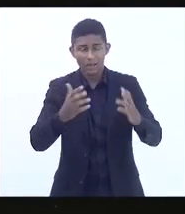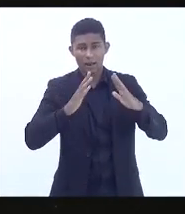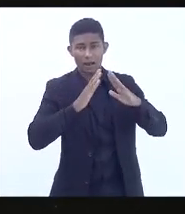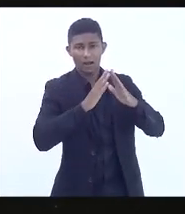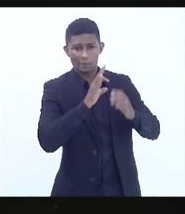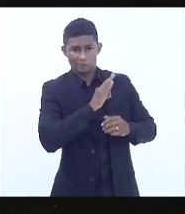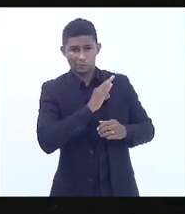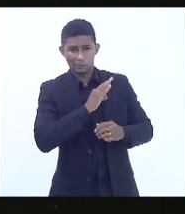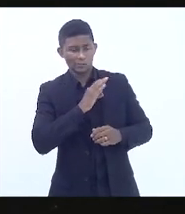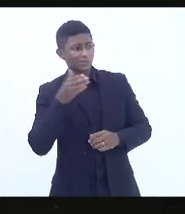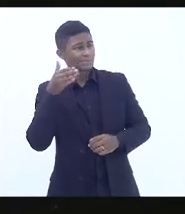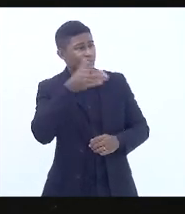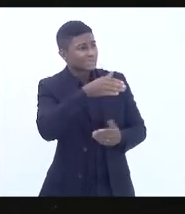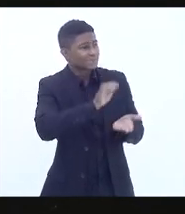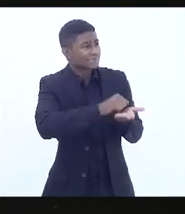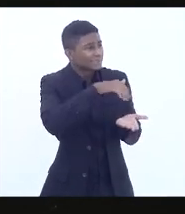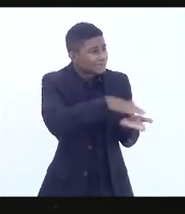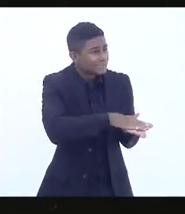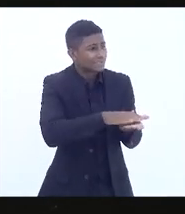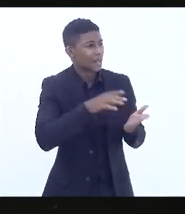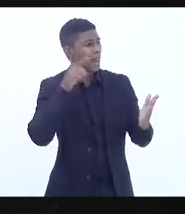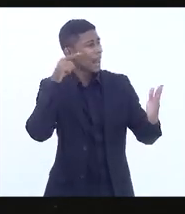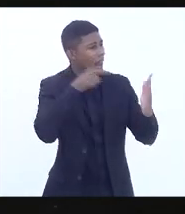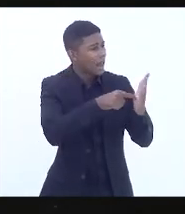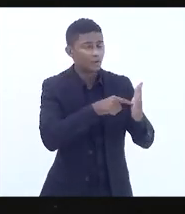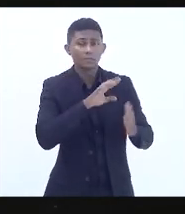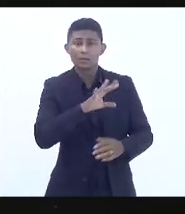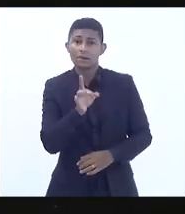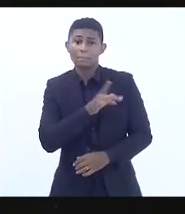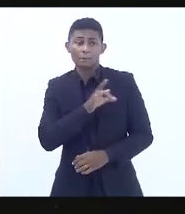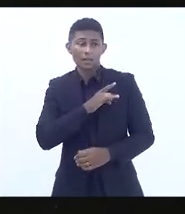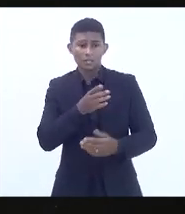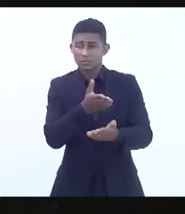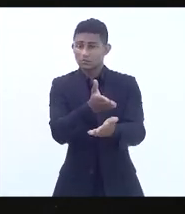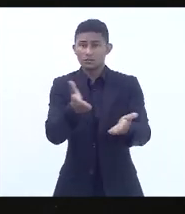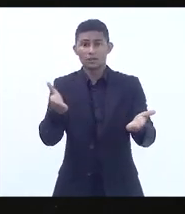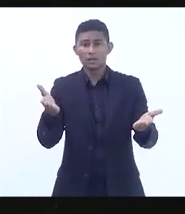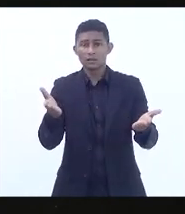policial, mas estão com medo que foram